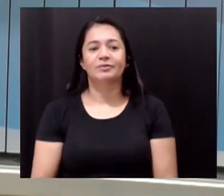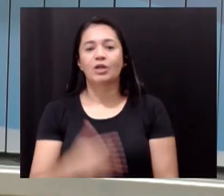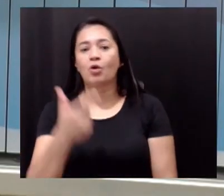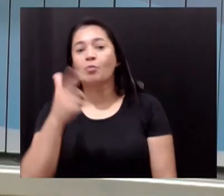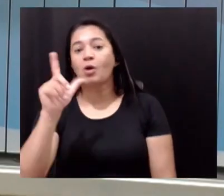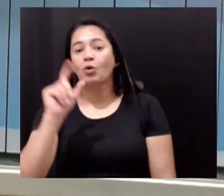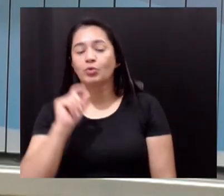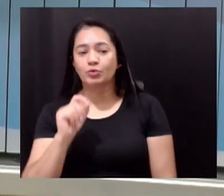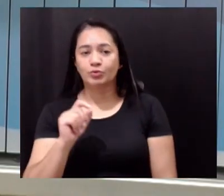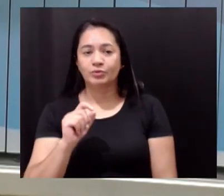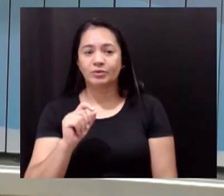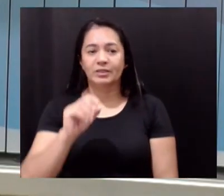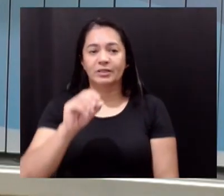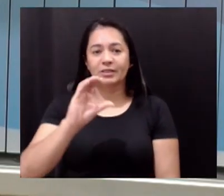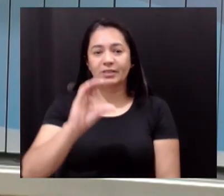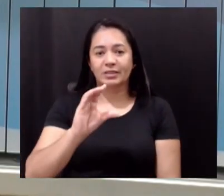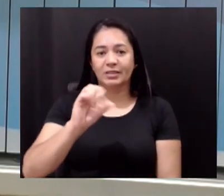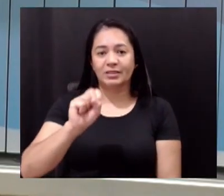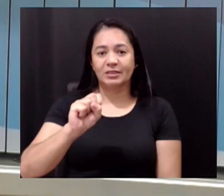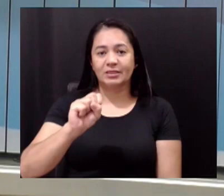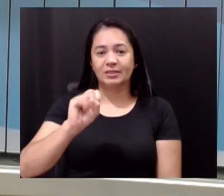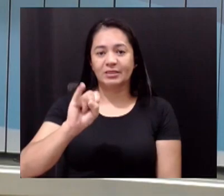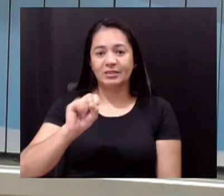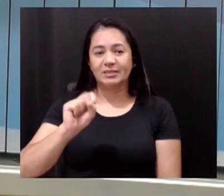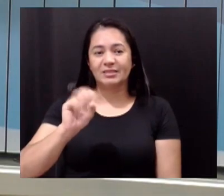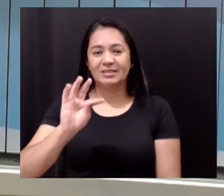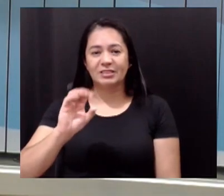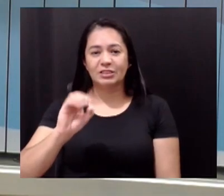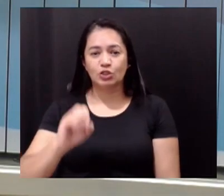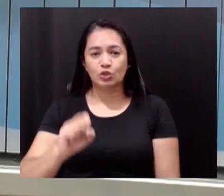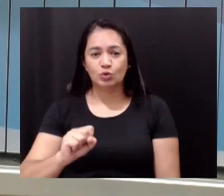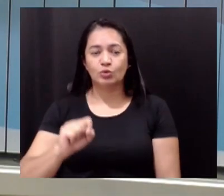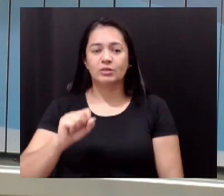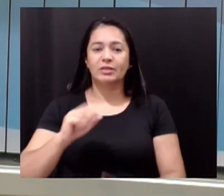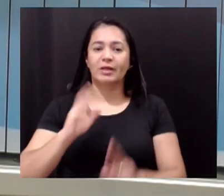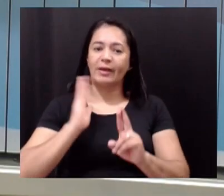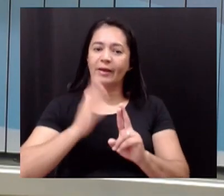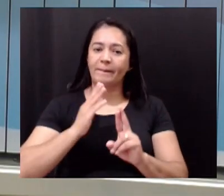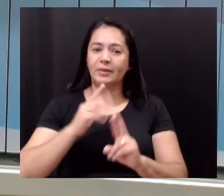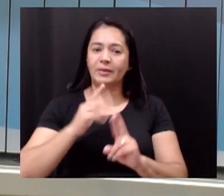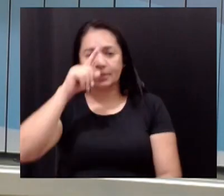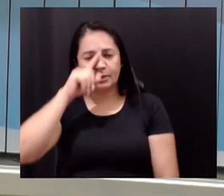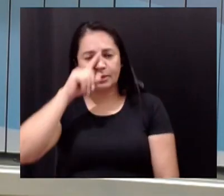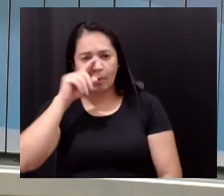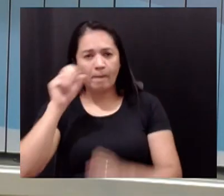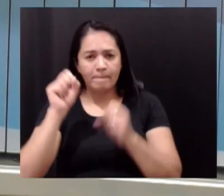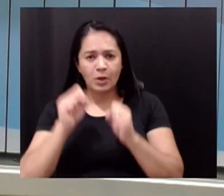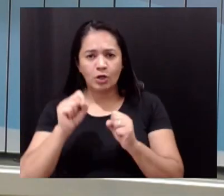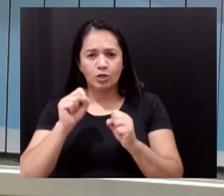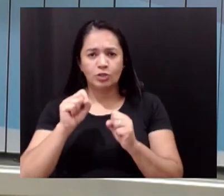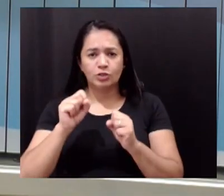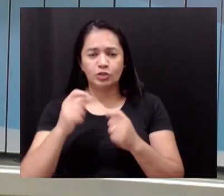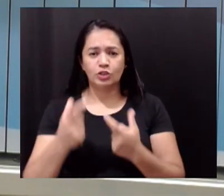cistos ovarianos, eles representam algum risco? Ou seja, eles também podem virar algum tipo de câncer?